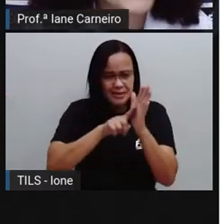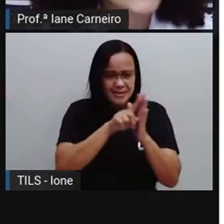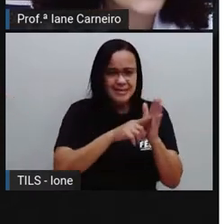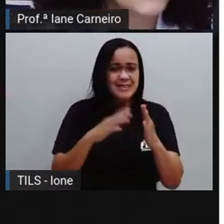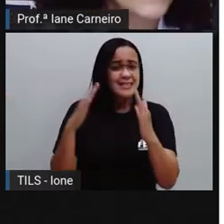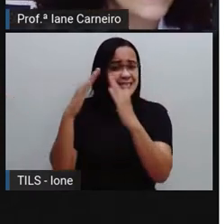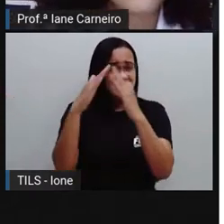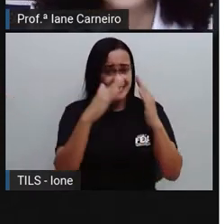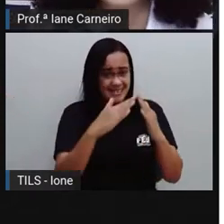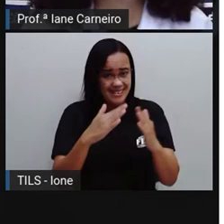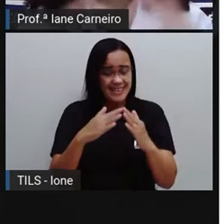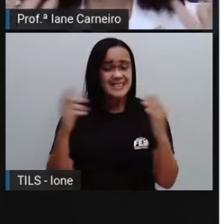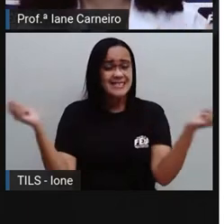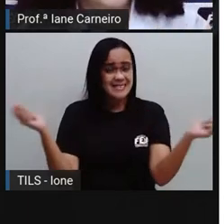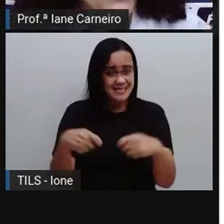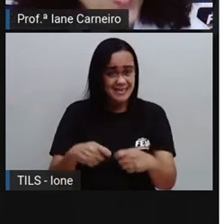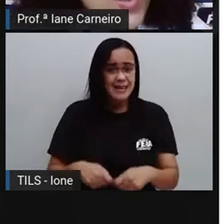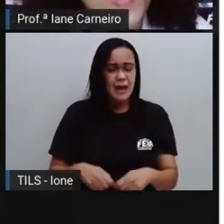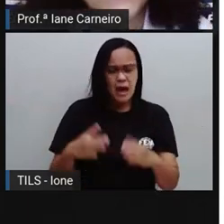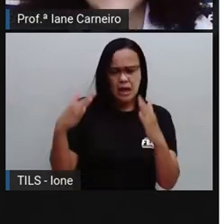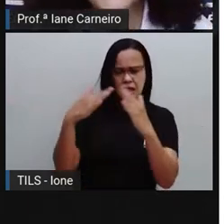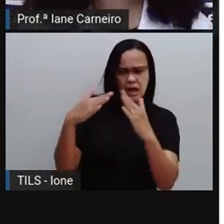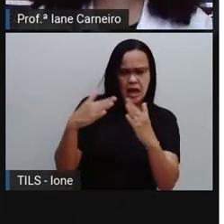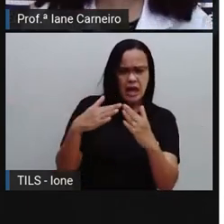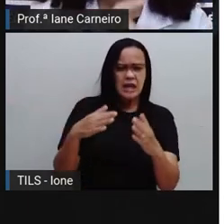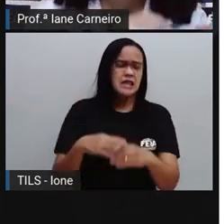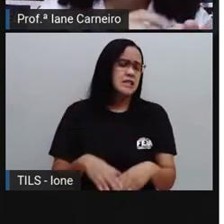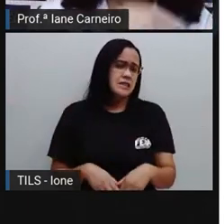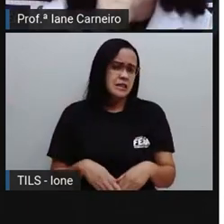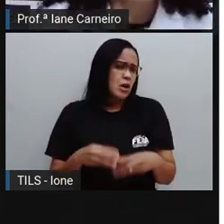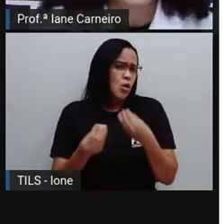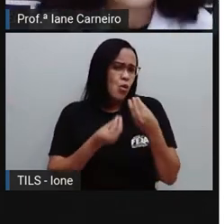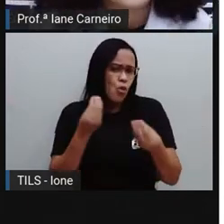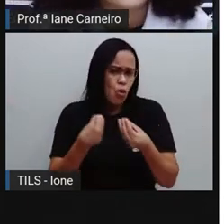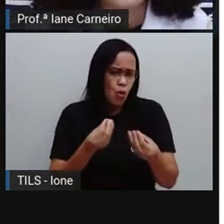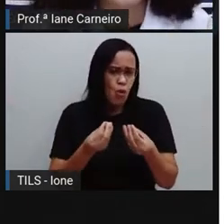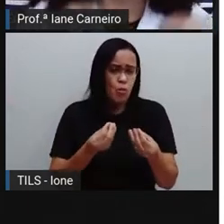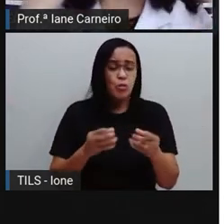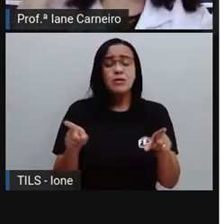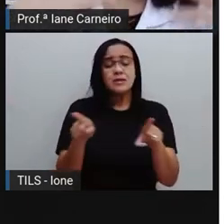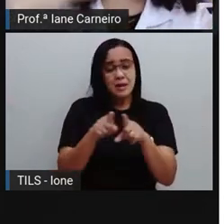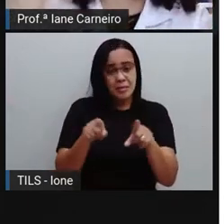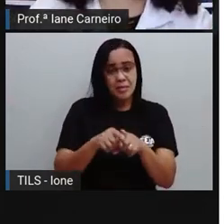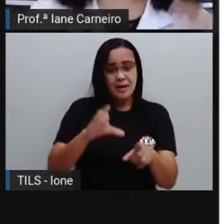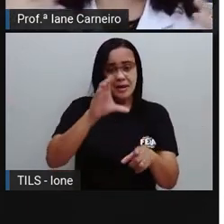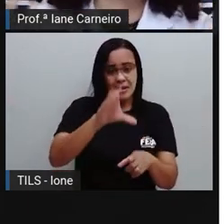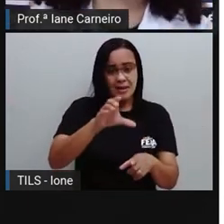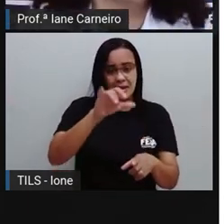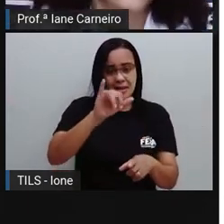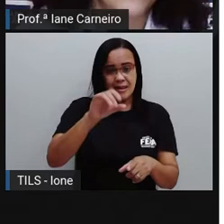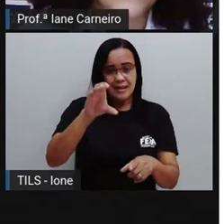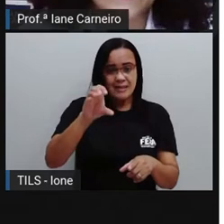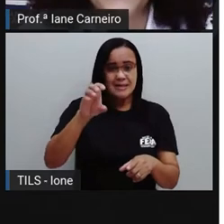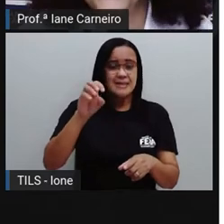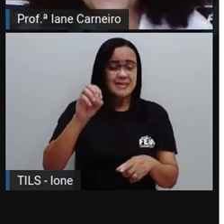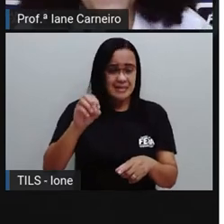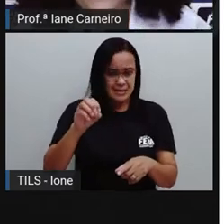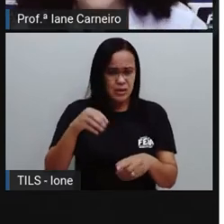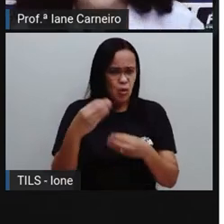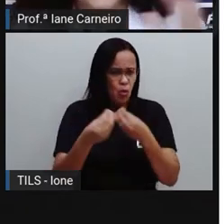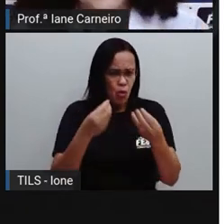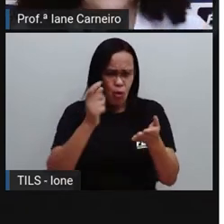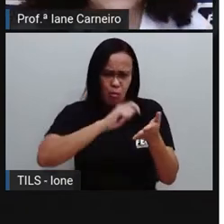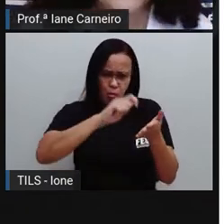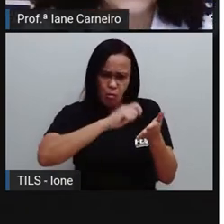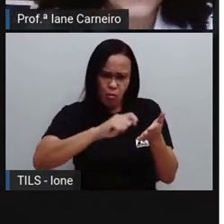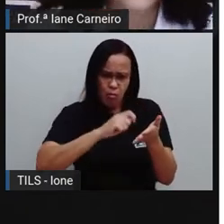próprio como é que se escreve né circo né E aí você escreve lá palavra seco quando você for voltar a escrever